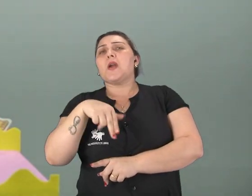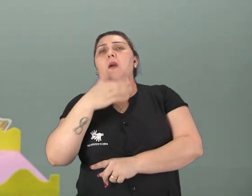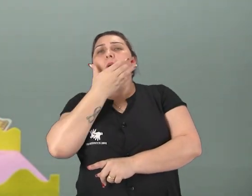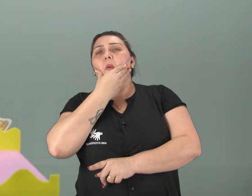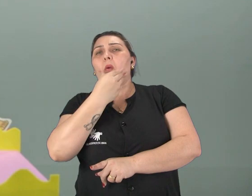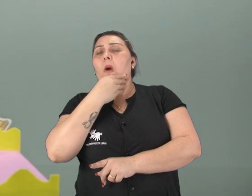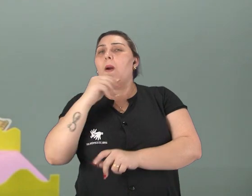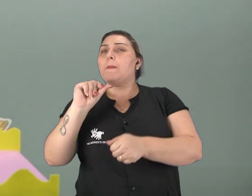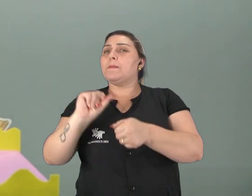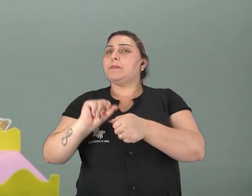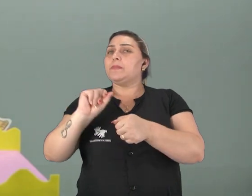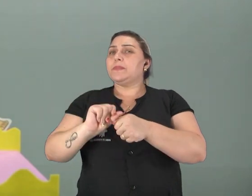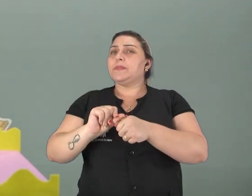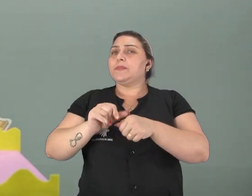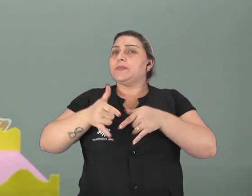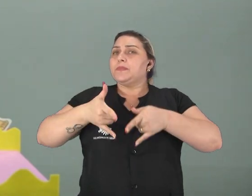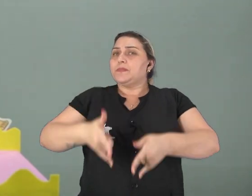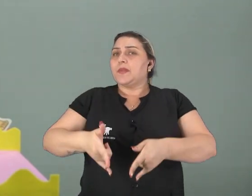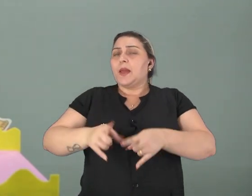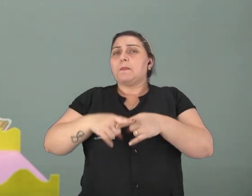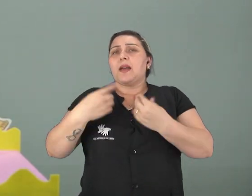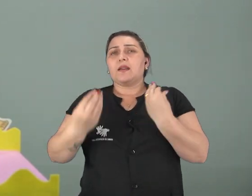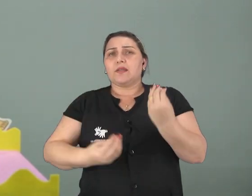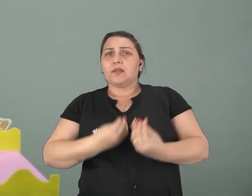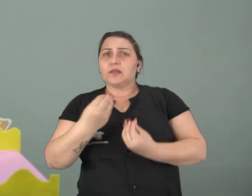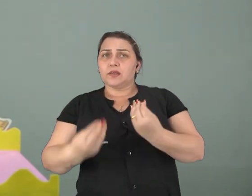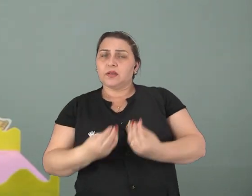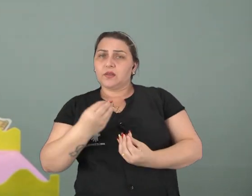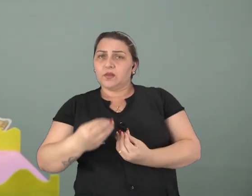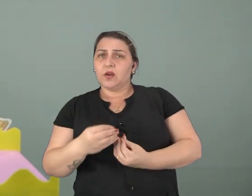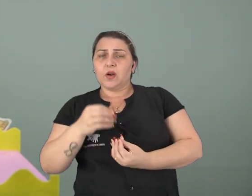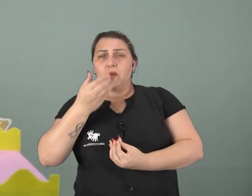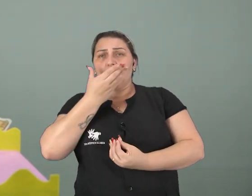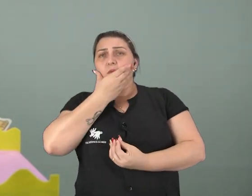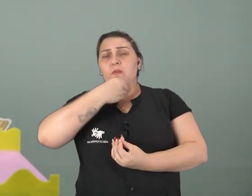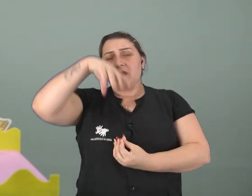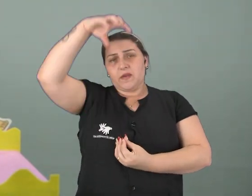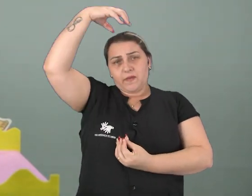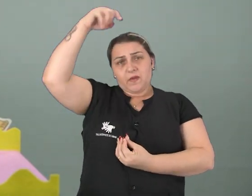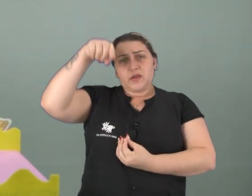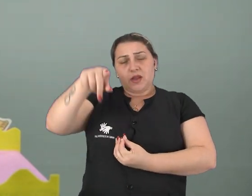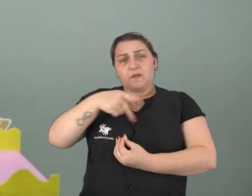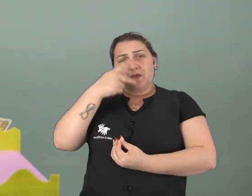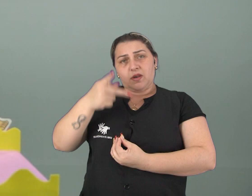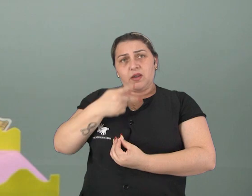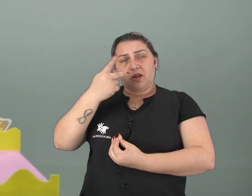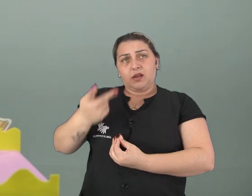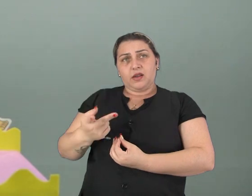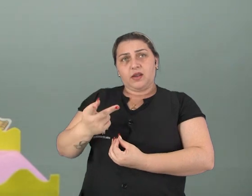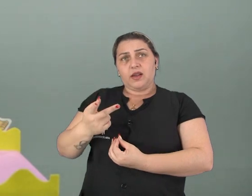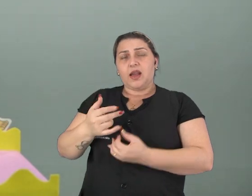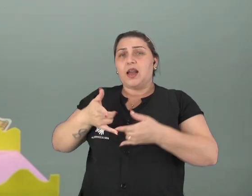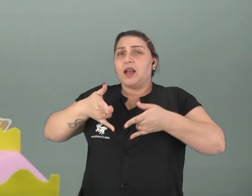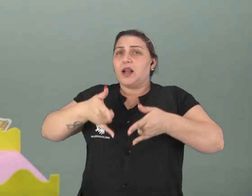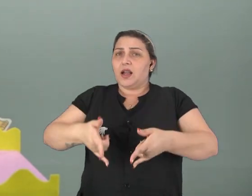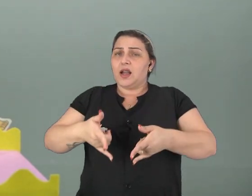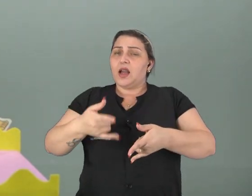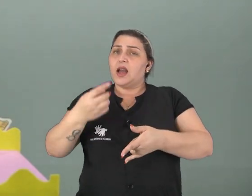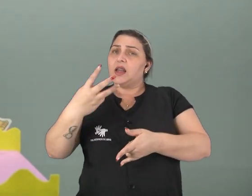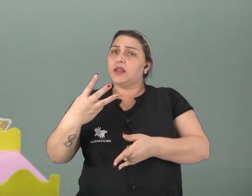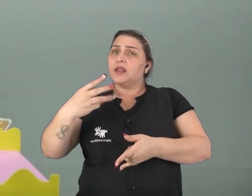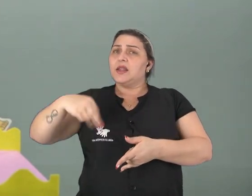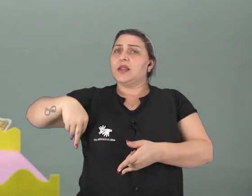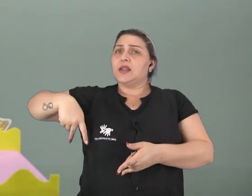O carpinteiro. Ele disse: mas como, rei? Você me disse que era para fazer a cama com